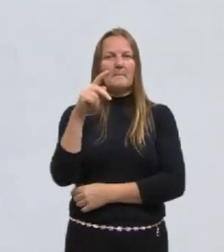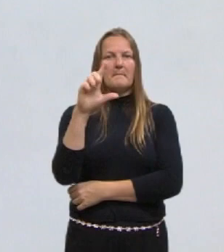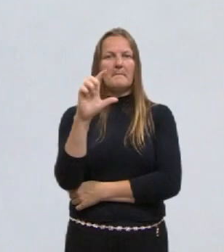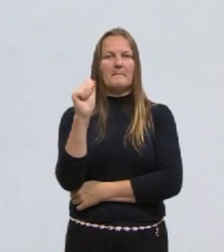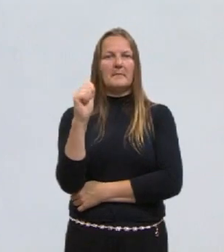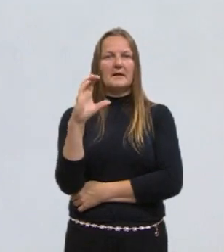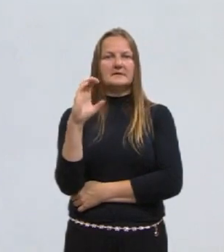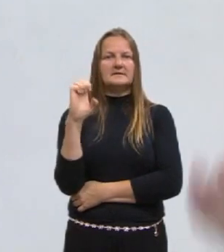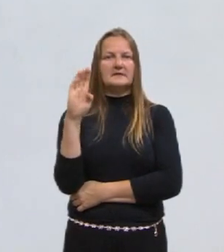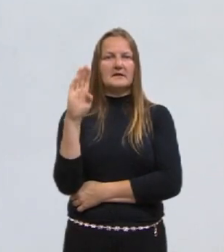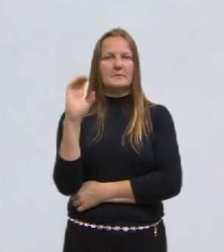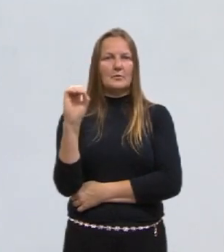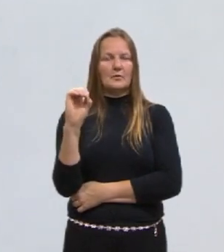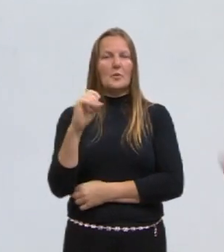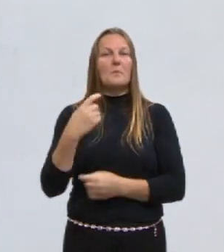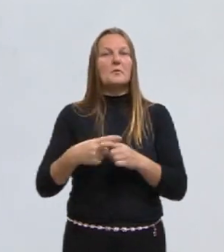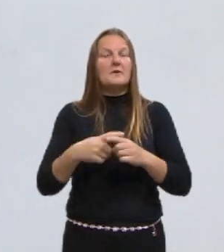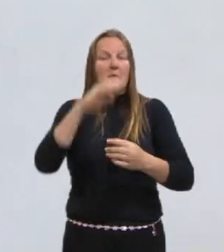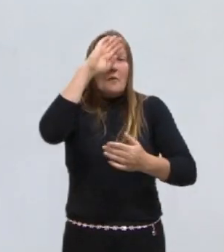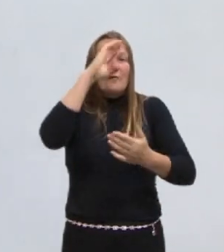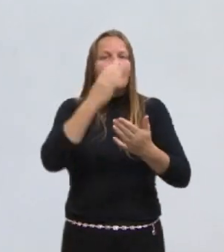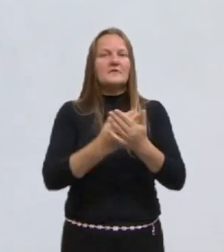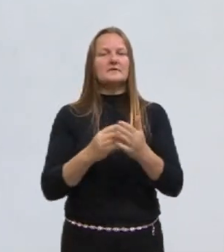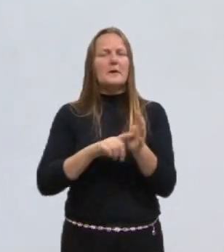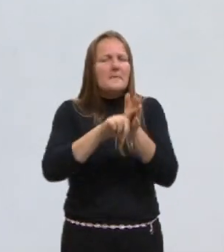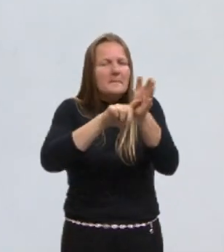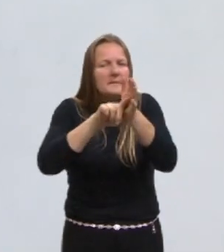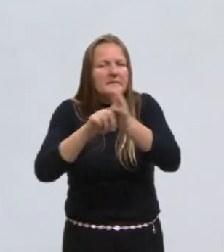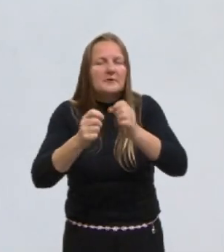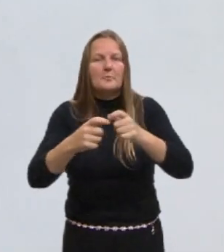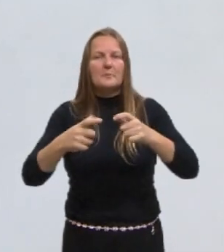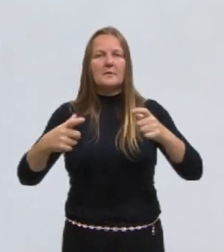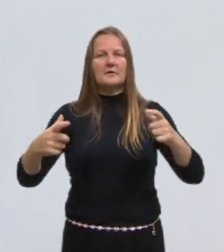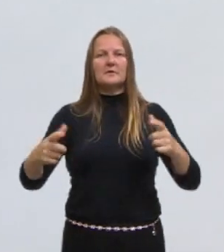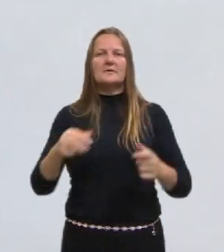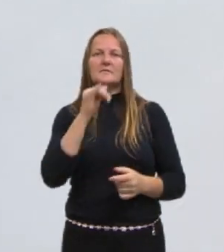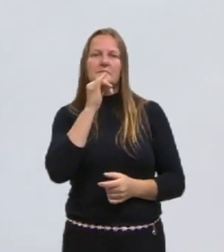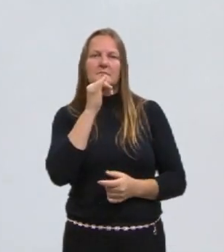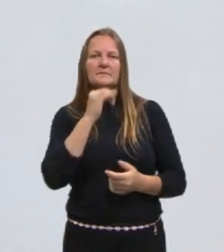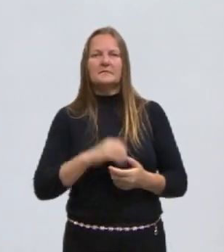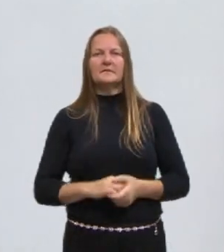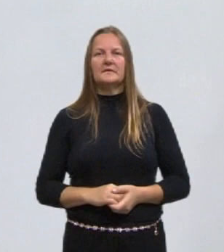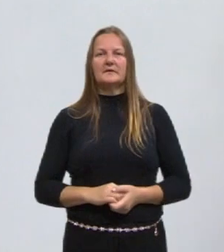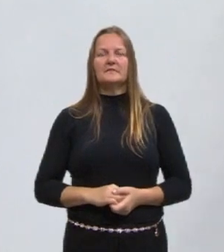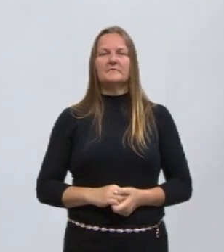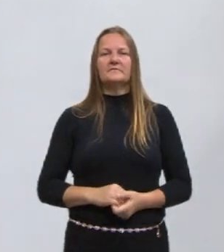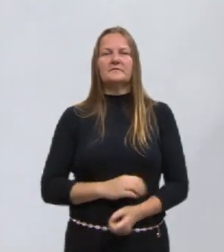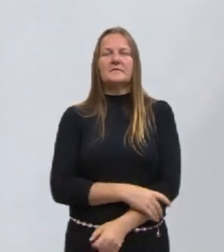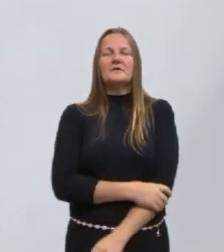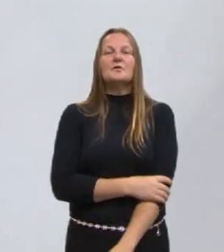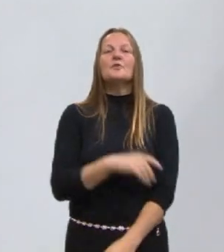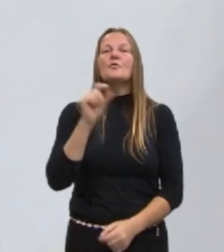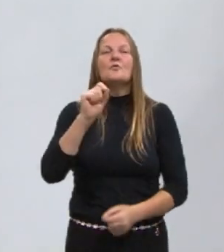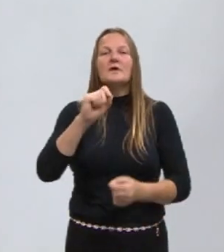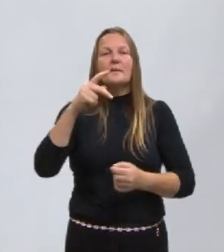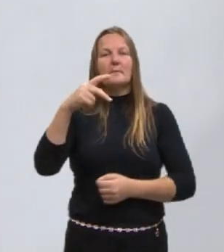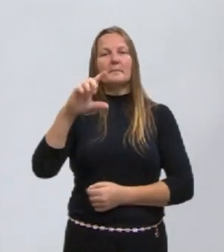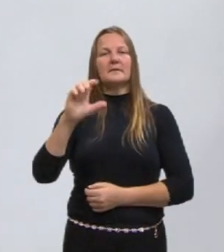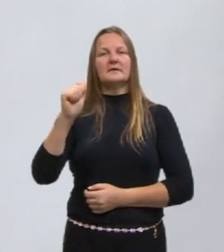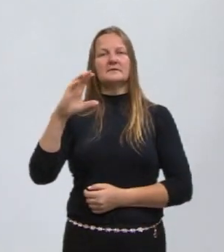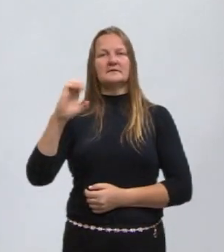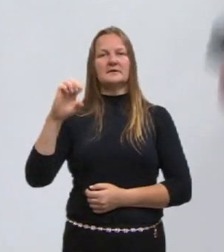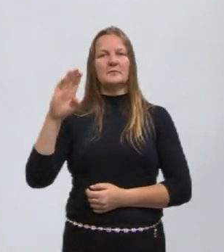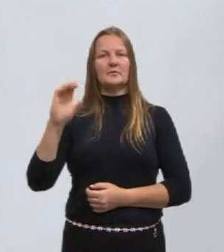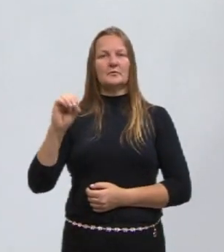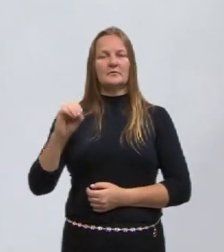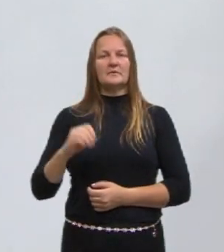que é para se ter uma confiança maior na pesquisa, enfim, que está se fazendo o teste dessa vacina. E o que, que acontece com o placebo? A